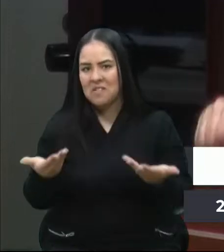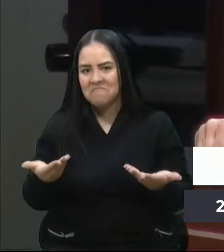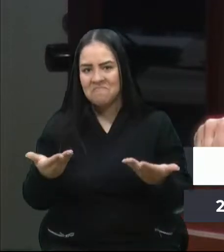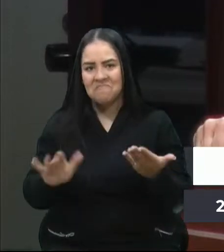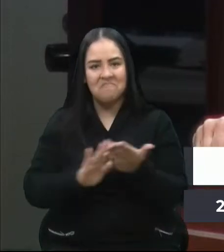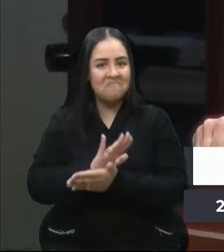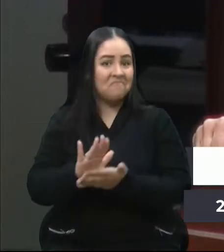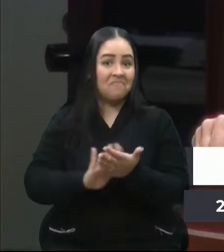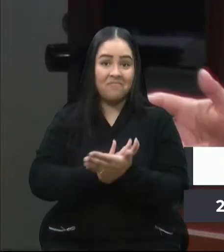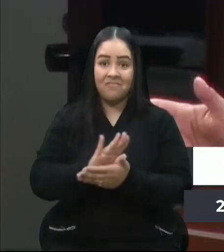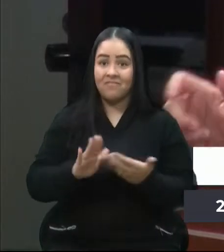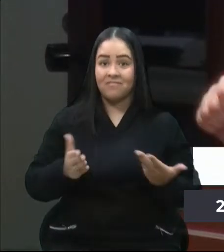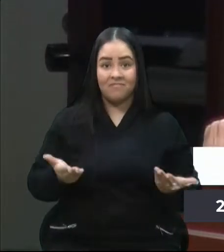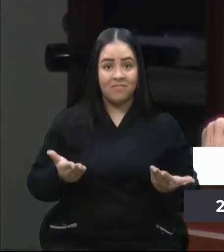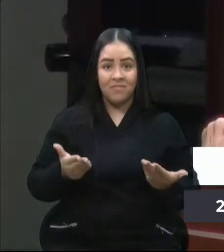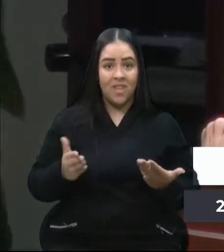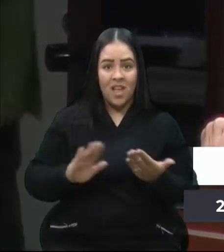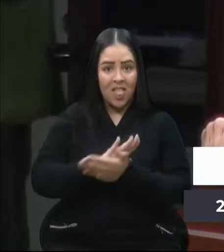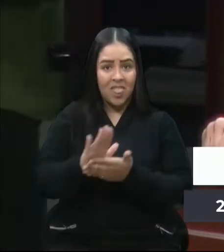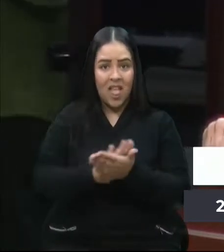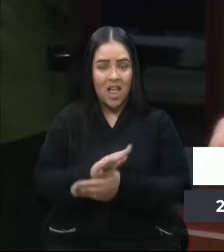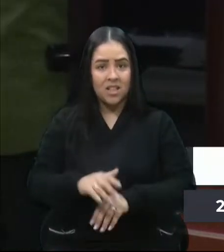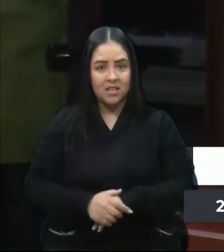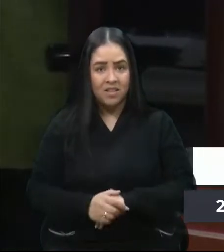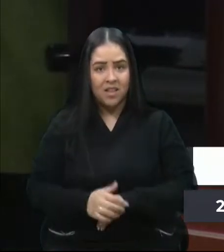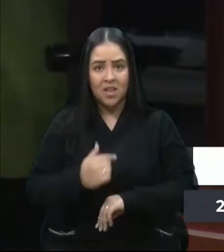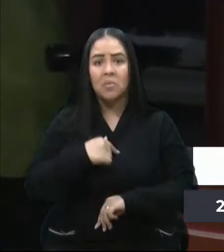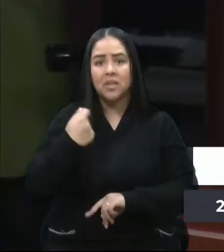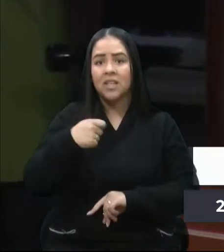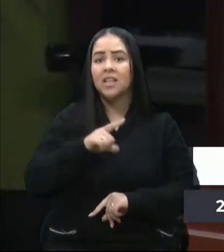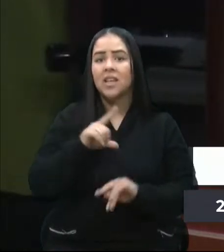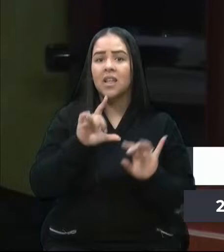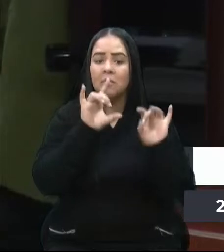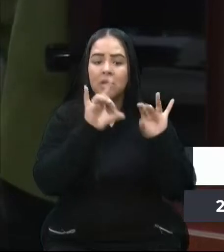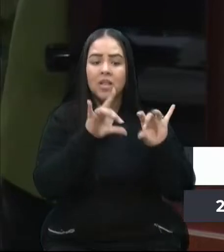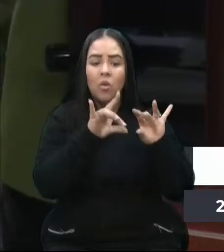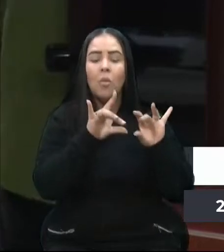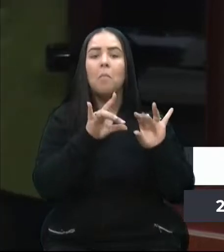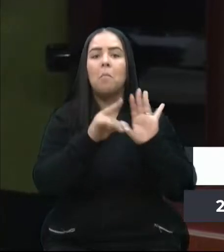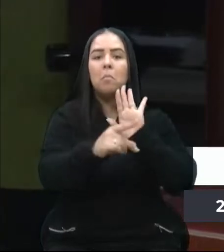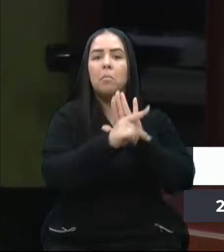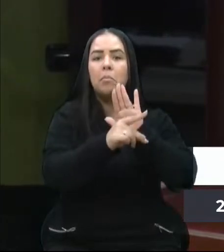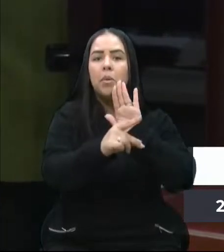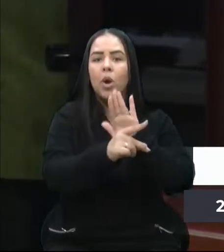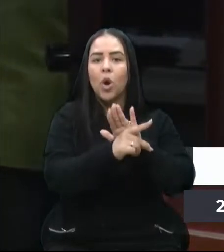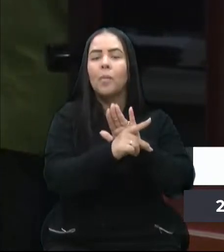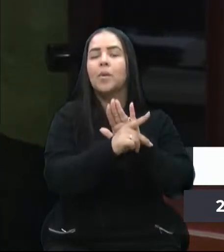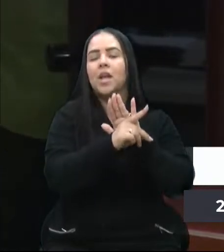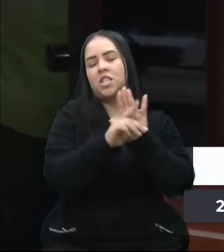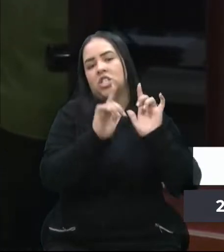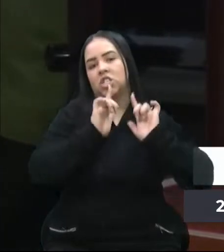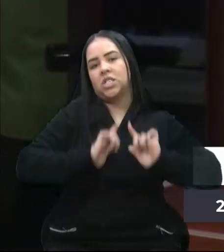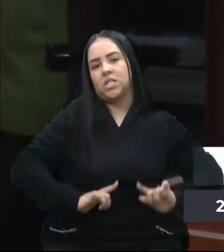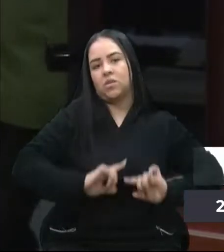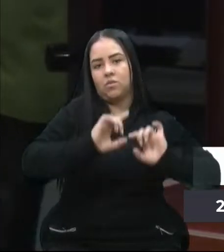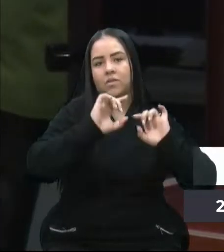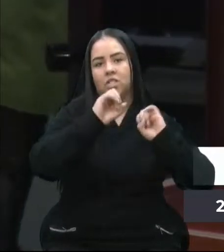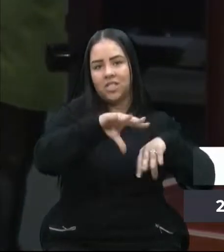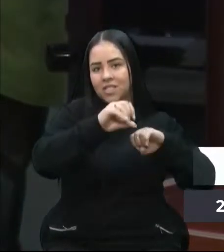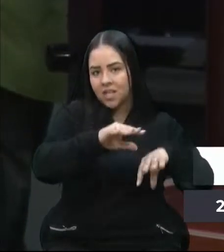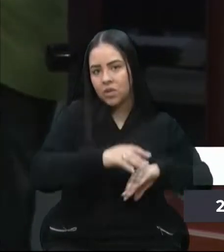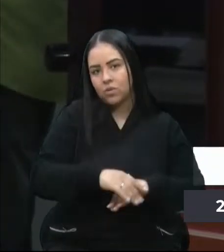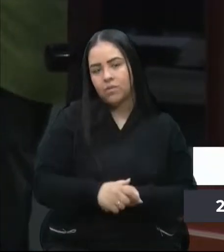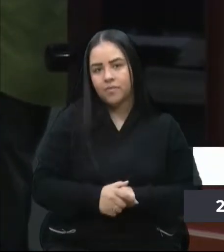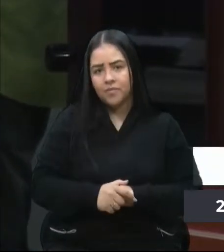Nada. Nada. Eu precisaria ter uma especialização específica em gestão educacional. E que, como eu disse, é